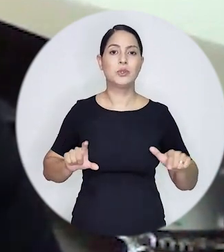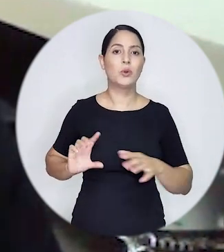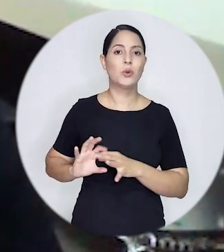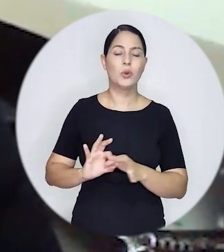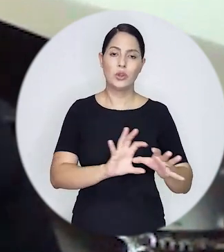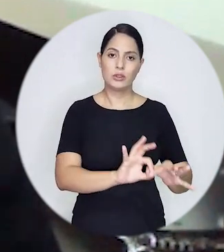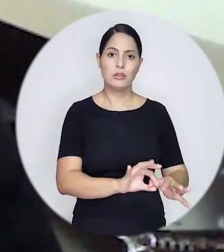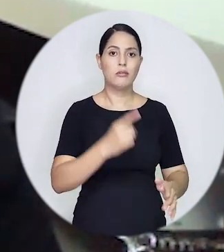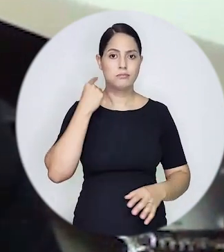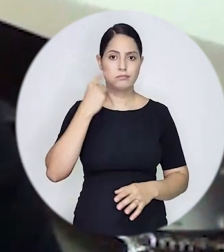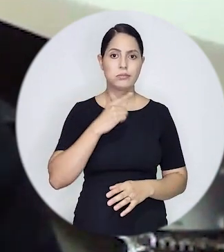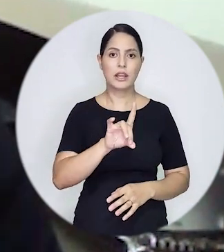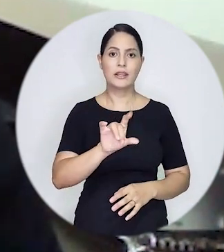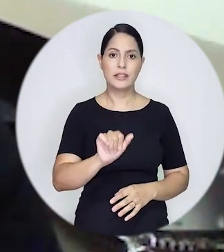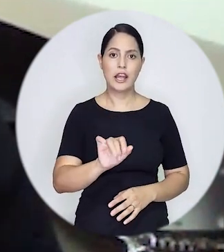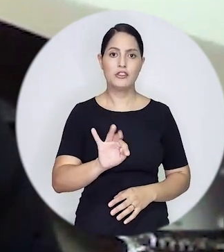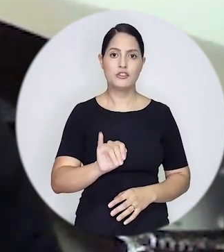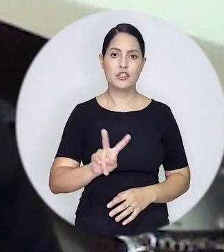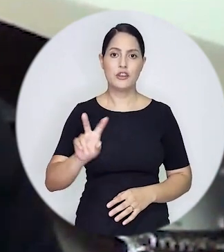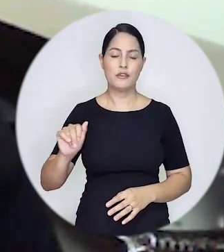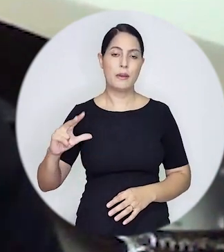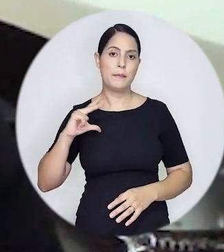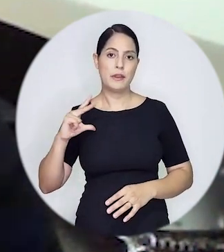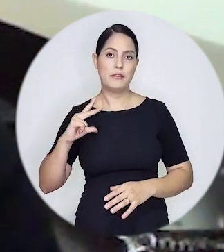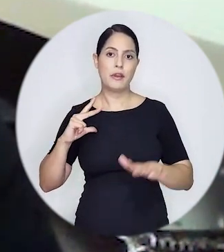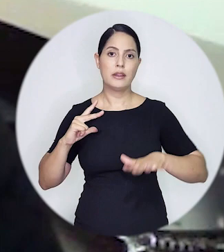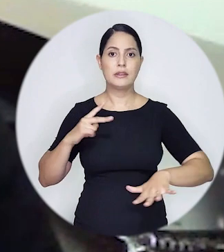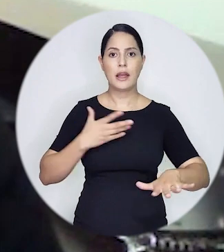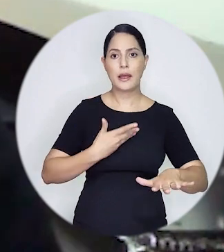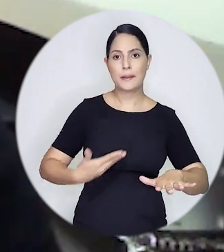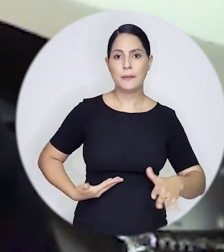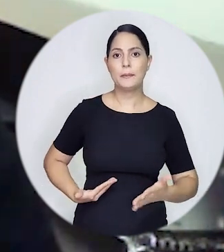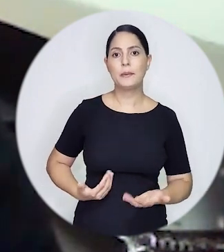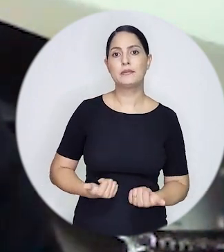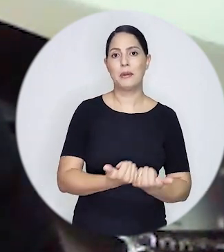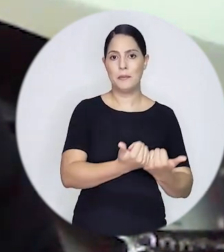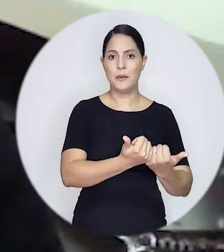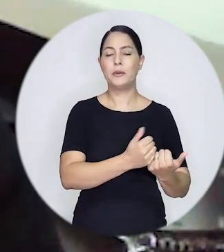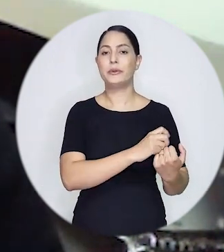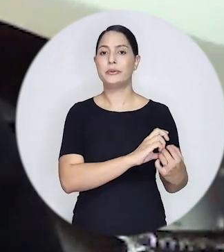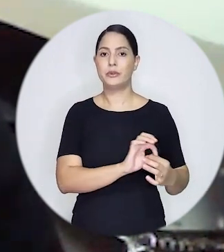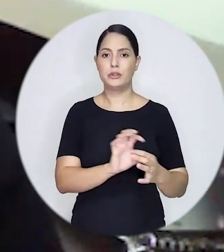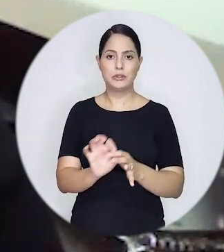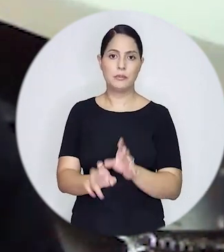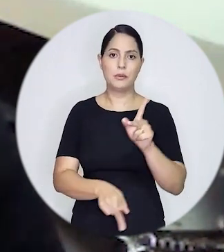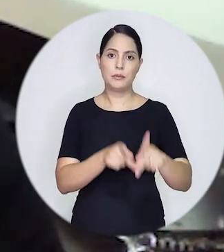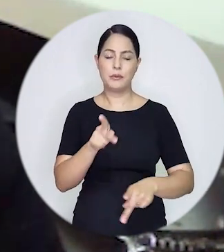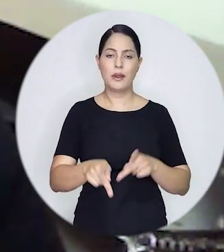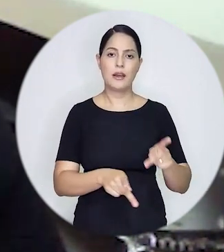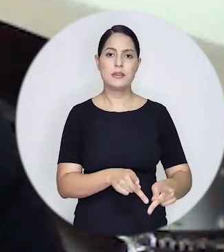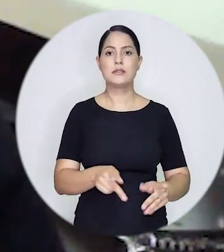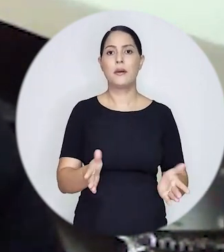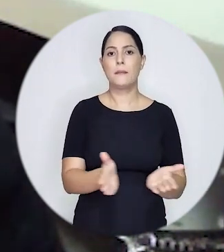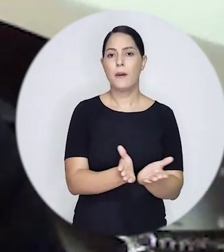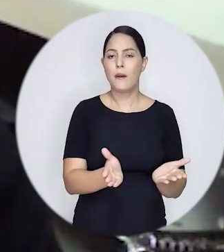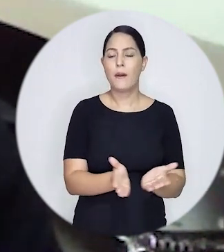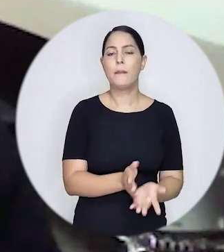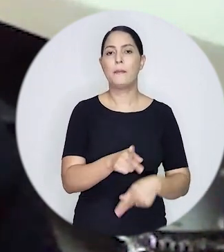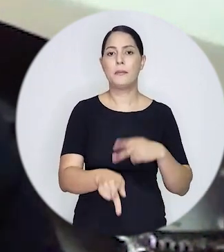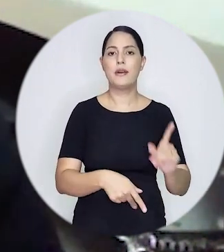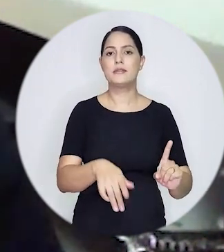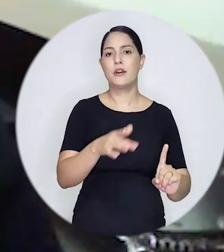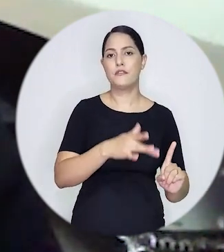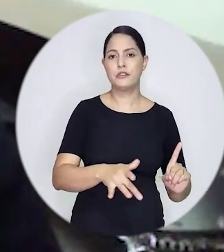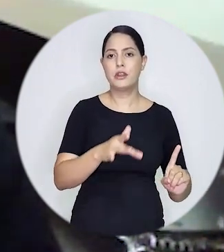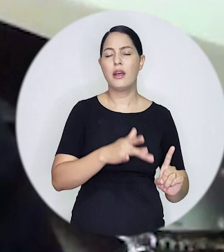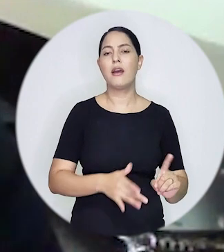para a promoção da advocacia dativa e garantindo o direito constitucional da assistência jurídica gratuita aos mais carentes, de norte